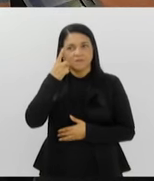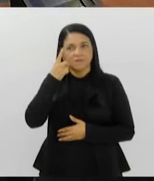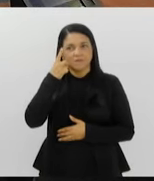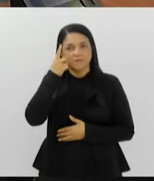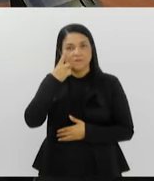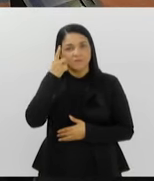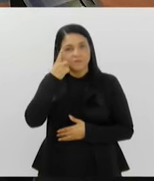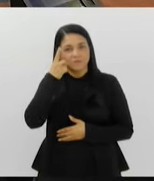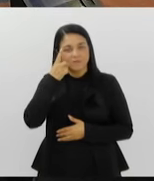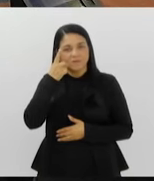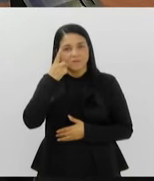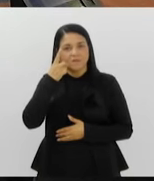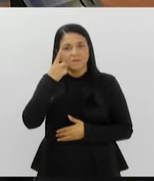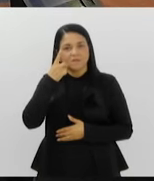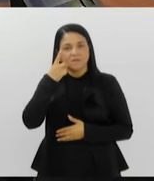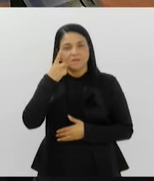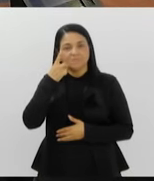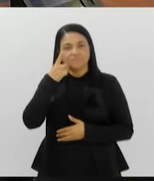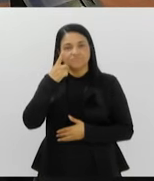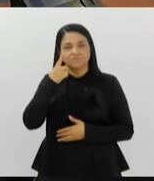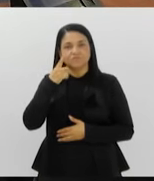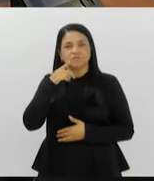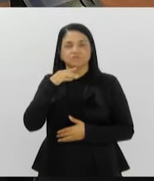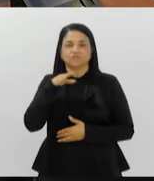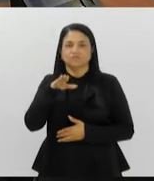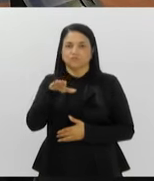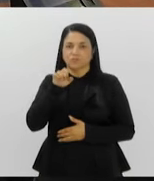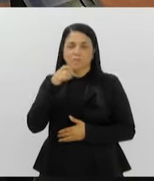Pode ser a deputada, vou designar aqui a deputada